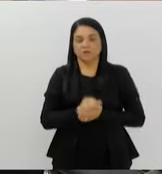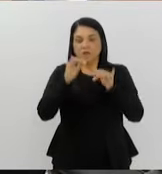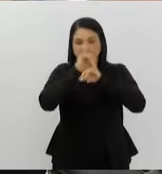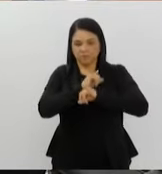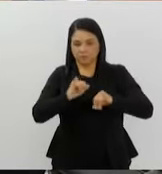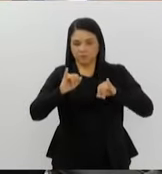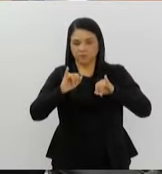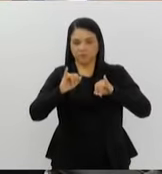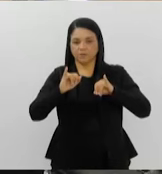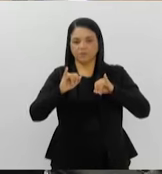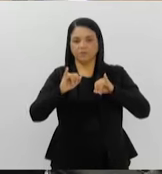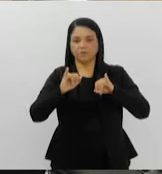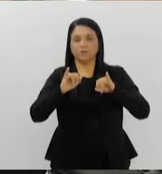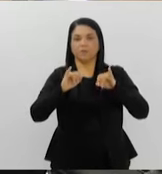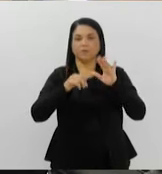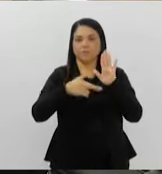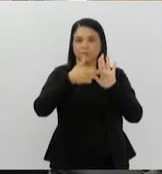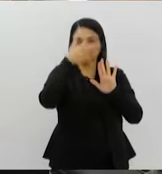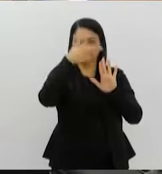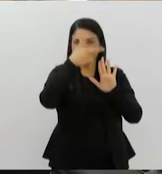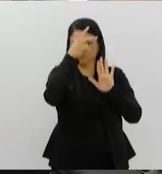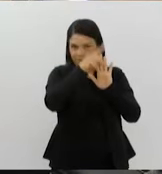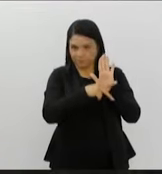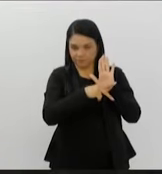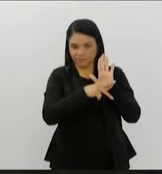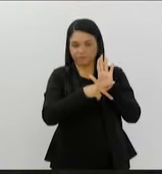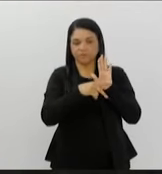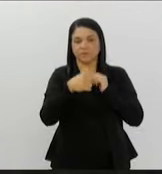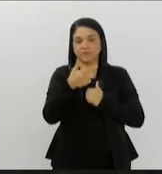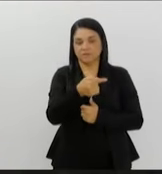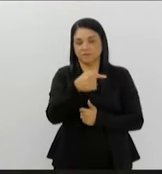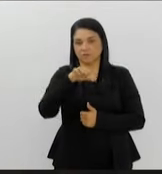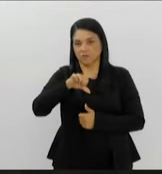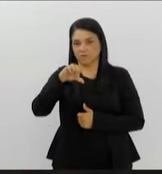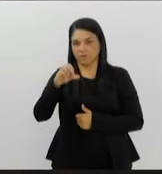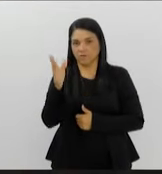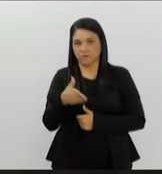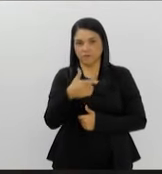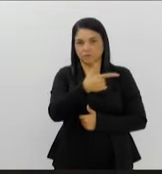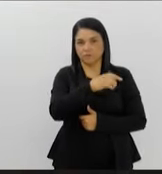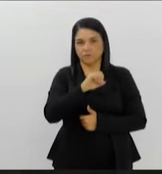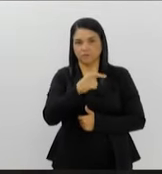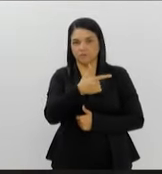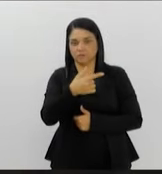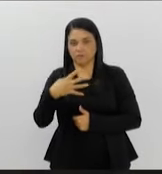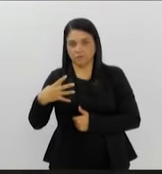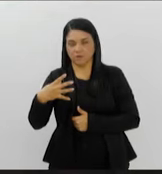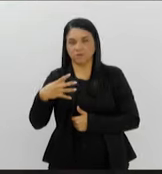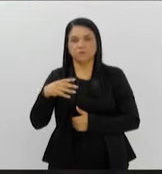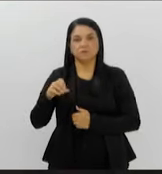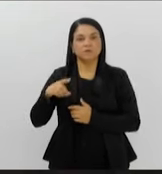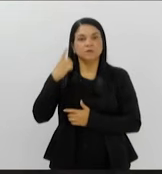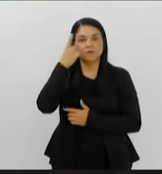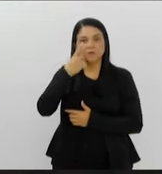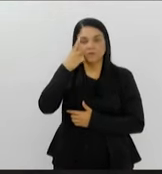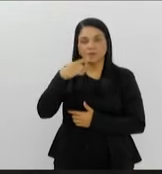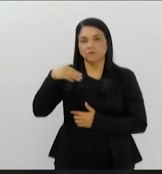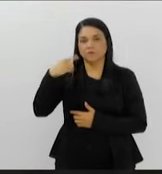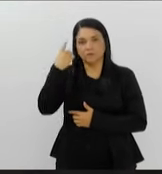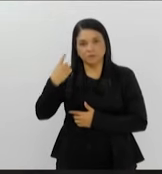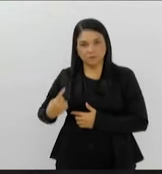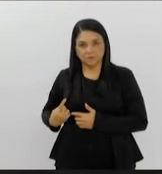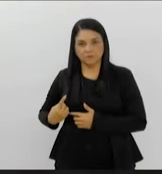Anuncio, projeto de resolução número 799 de 2024, de autoria da deputada Dani